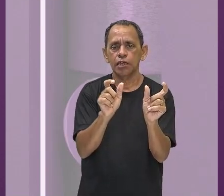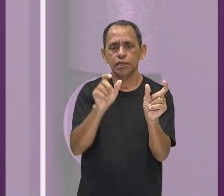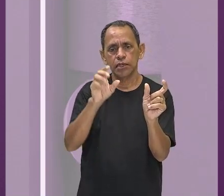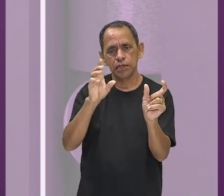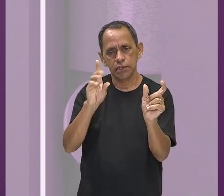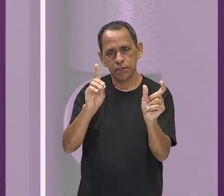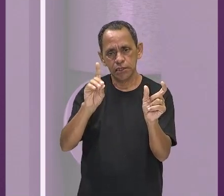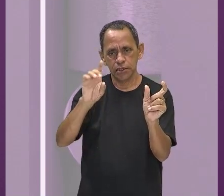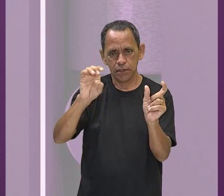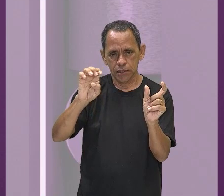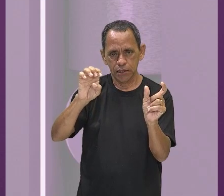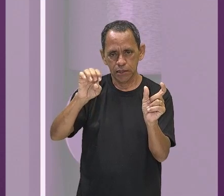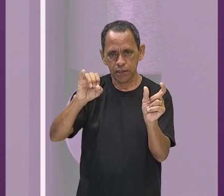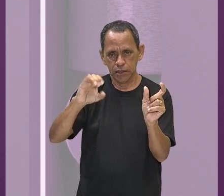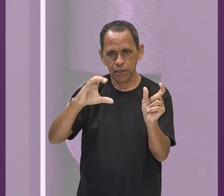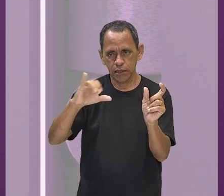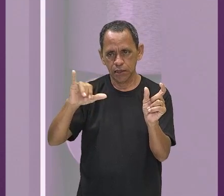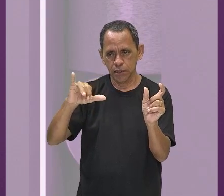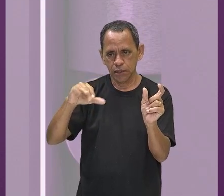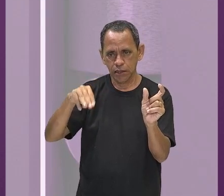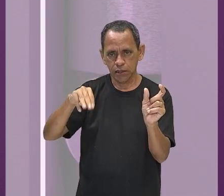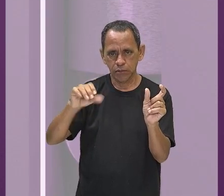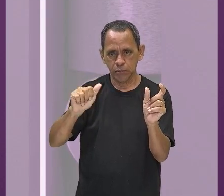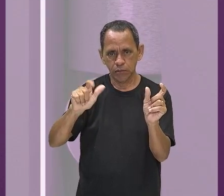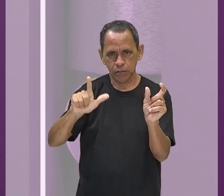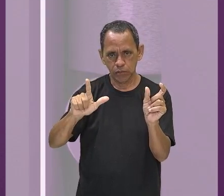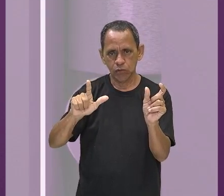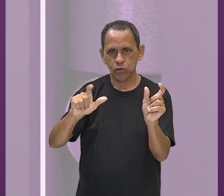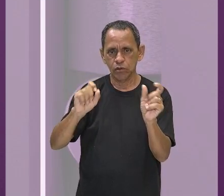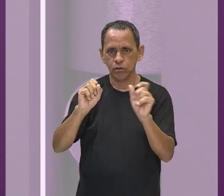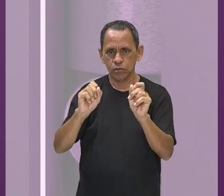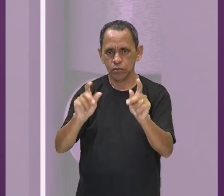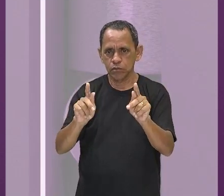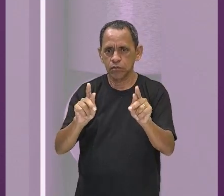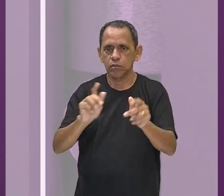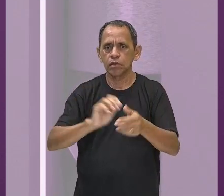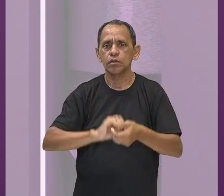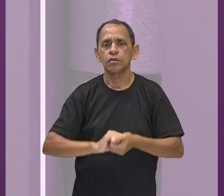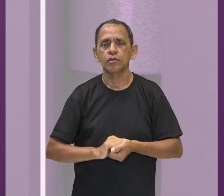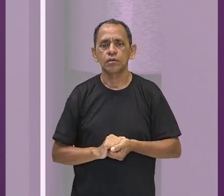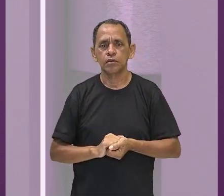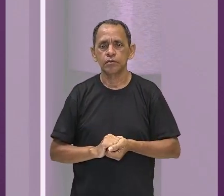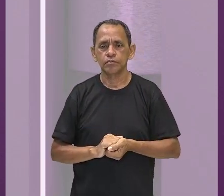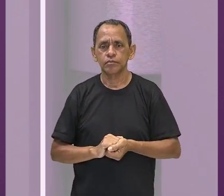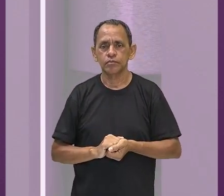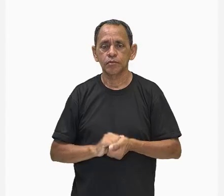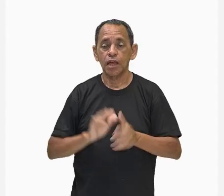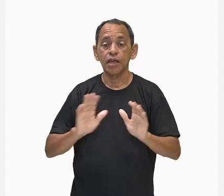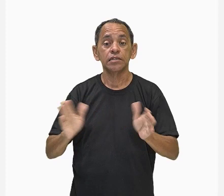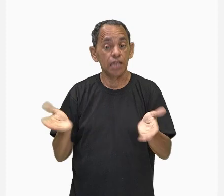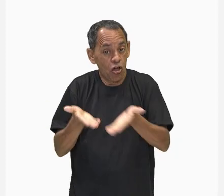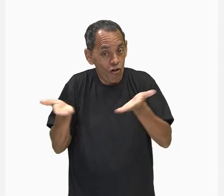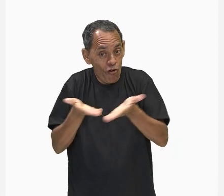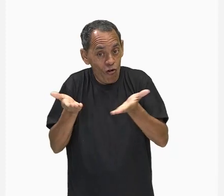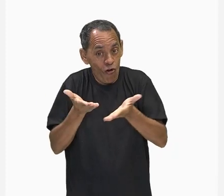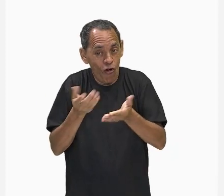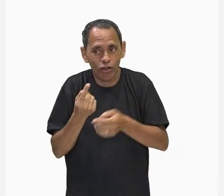sua parte decimal. Deu para compreender direitinho? Mas vamos praticar agora. Vamos lá.